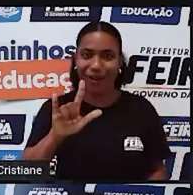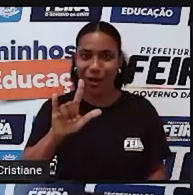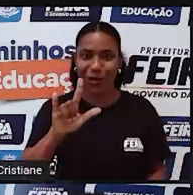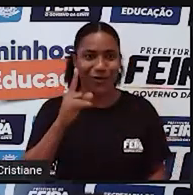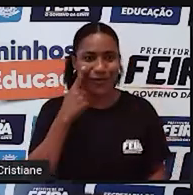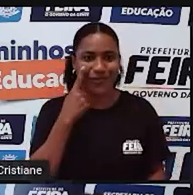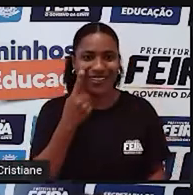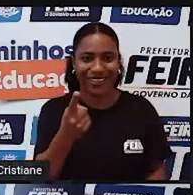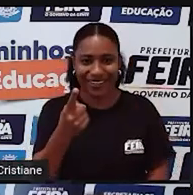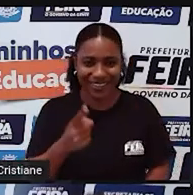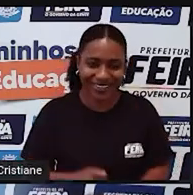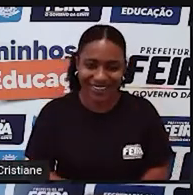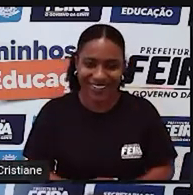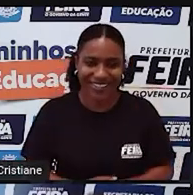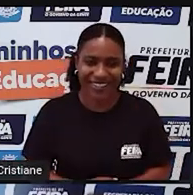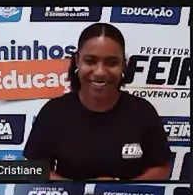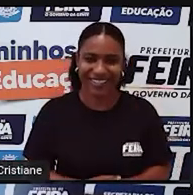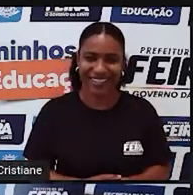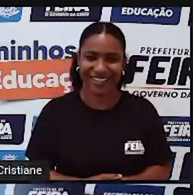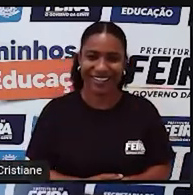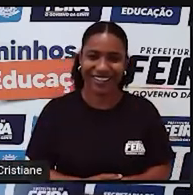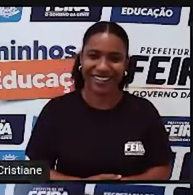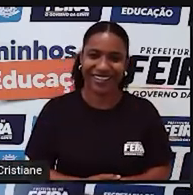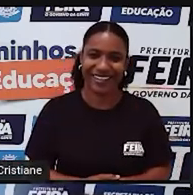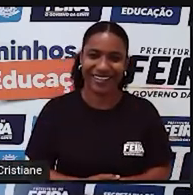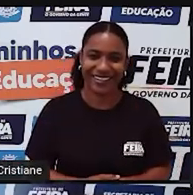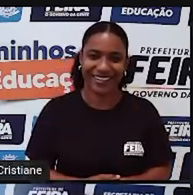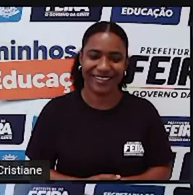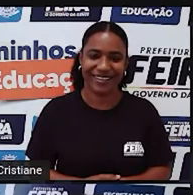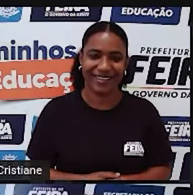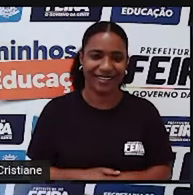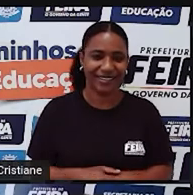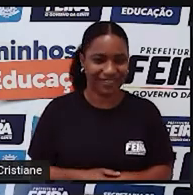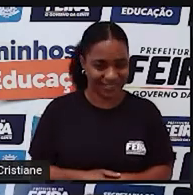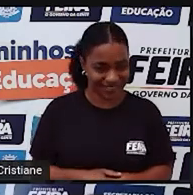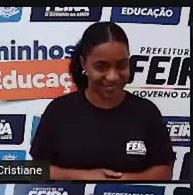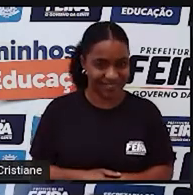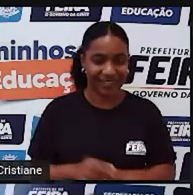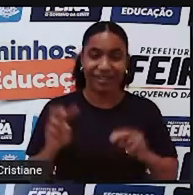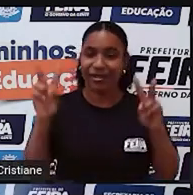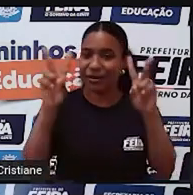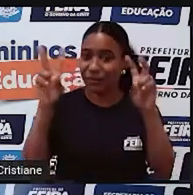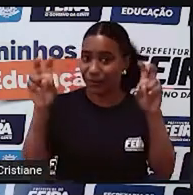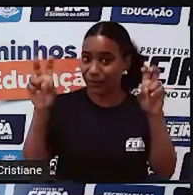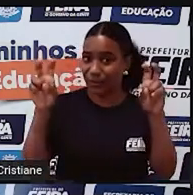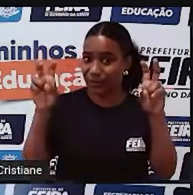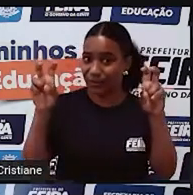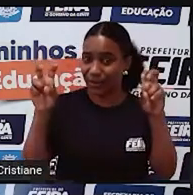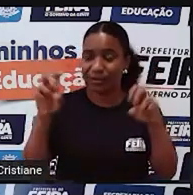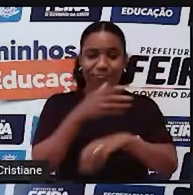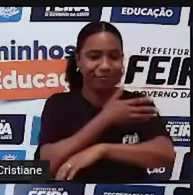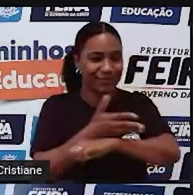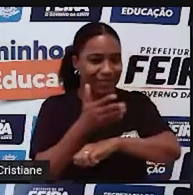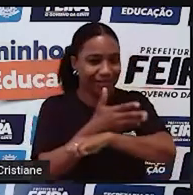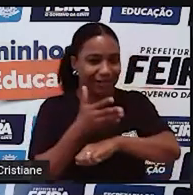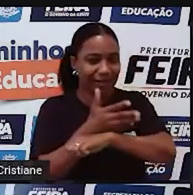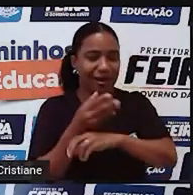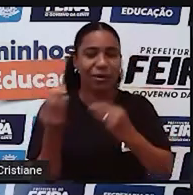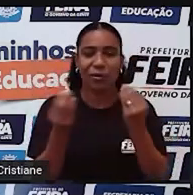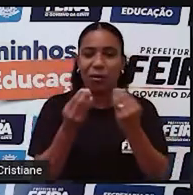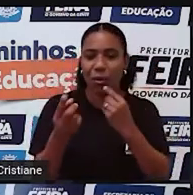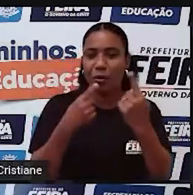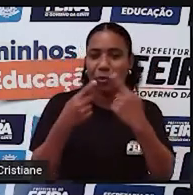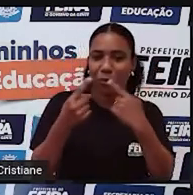Ela se chama Wake Amor. Greetings. Então, nós vamos praticar as